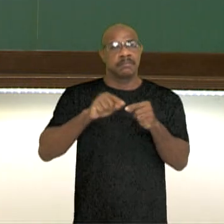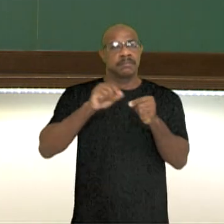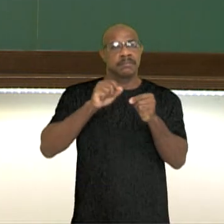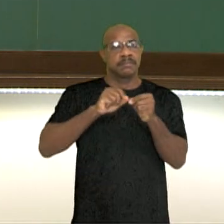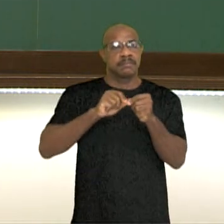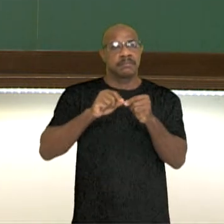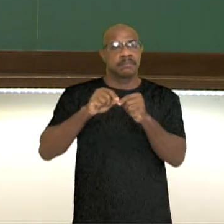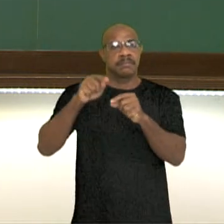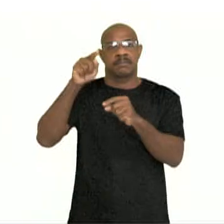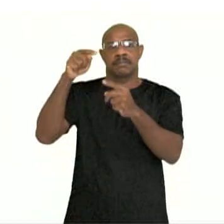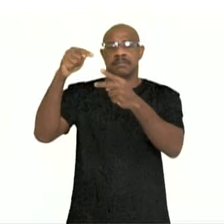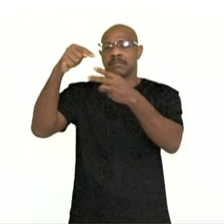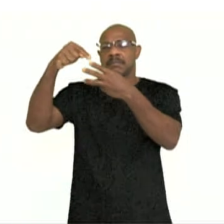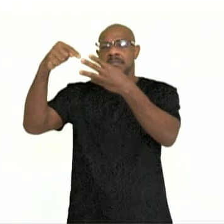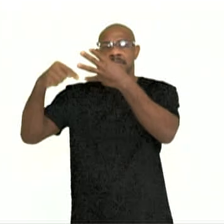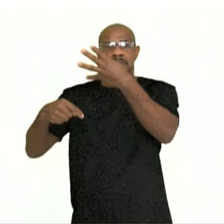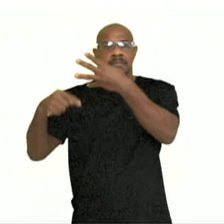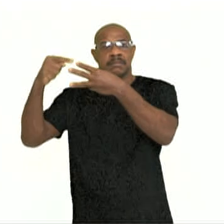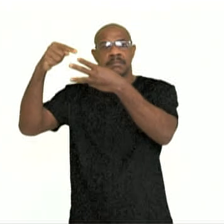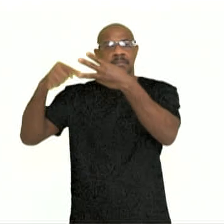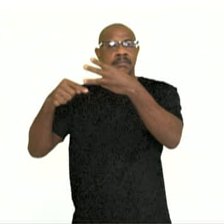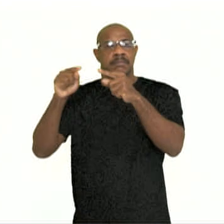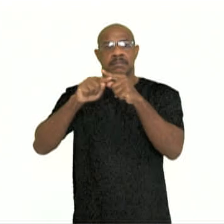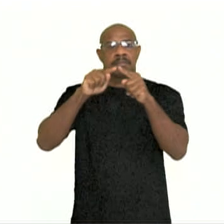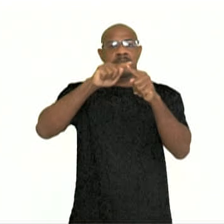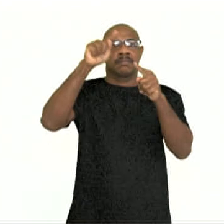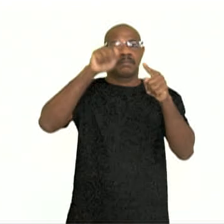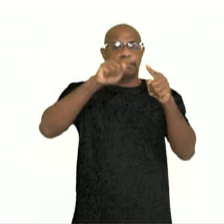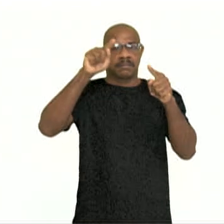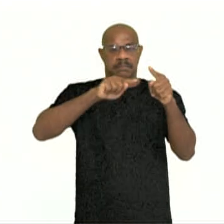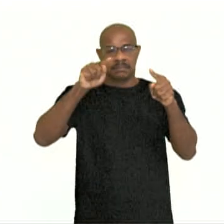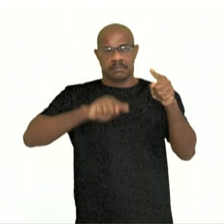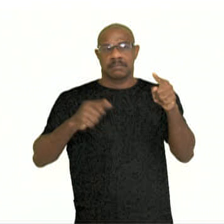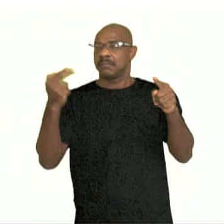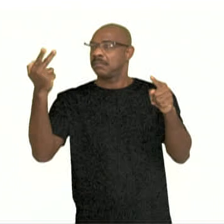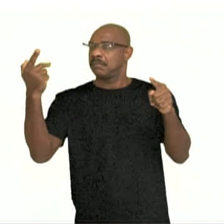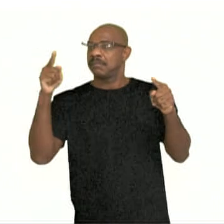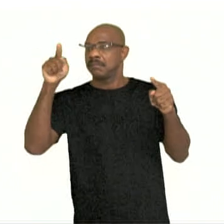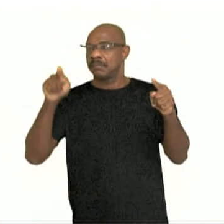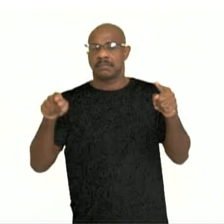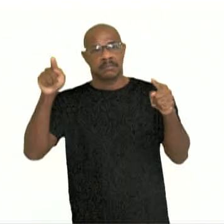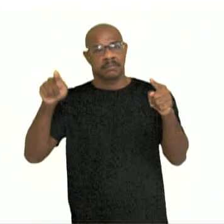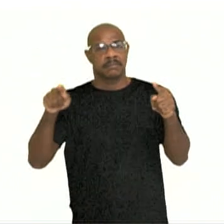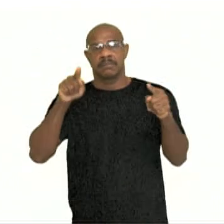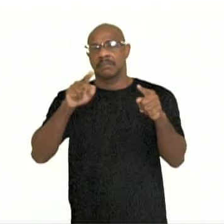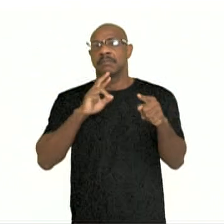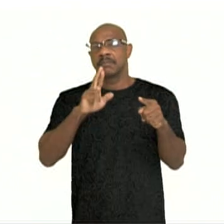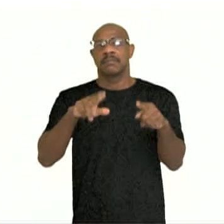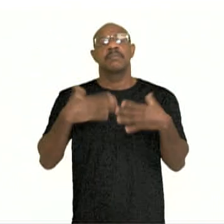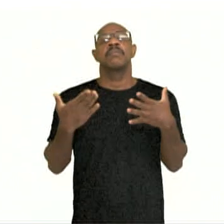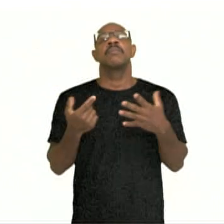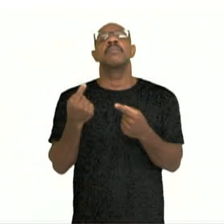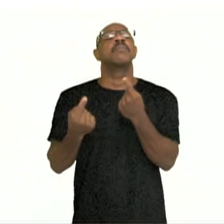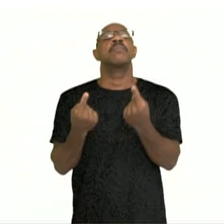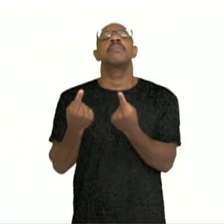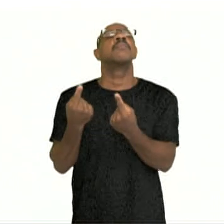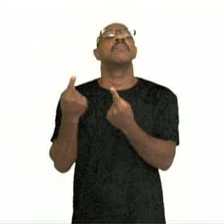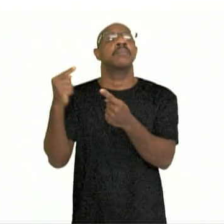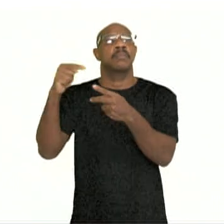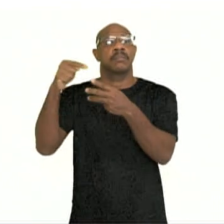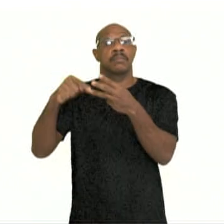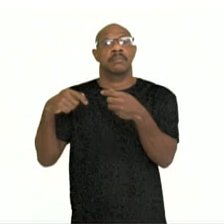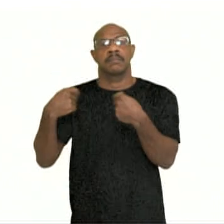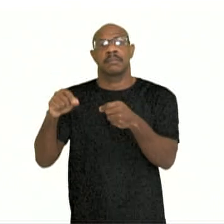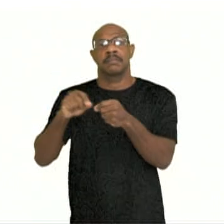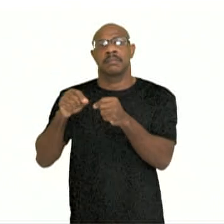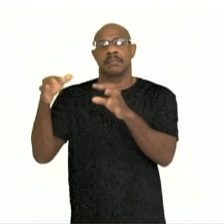3 elementos químicos mediante o diagrama de Linus-Pauling e você vai me responder qual ou quais deles devem